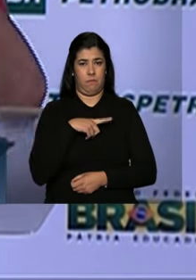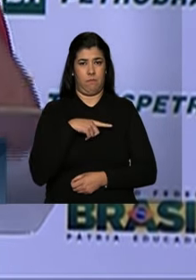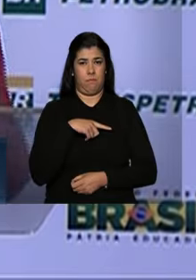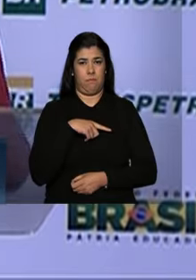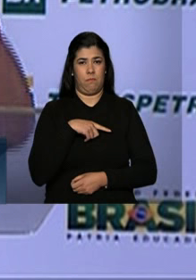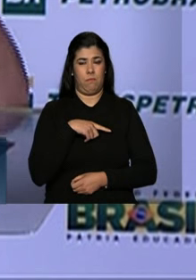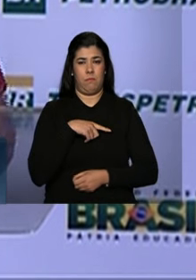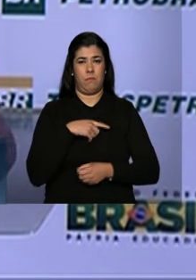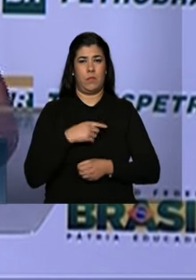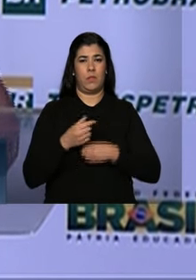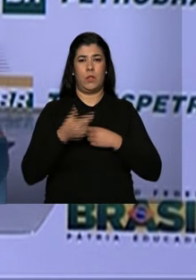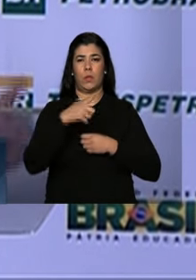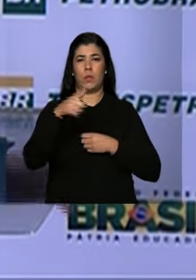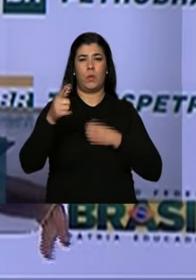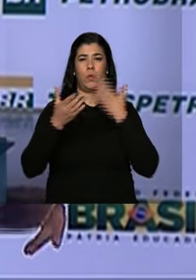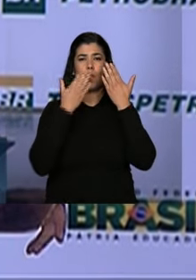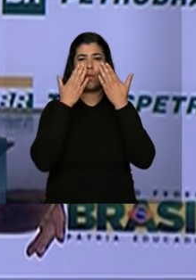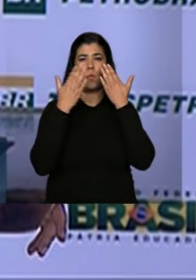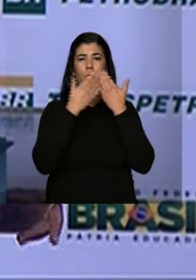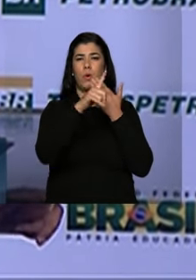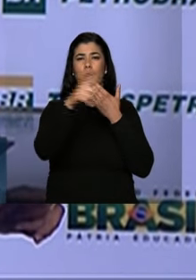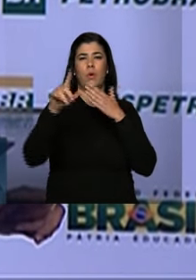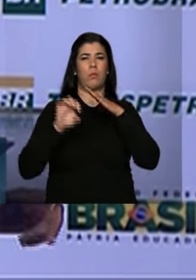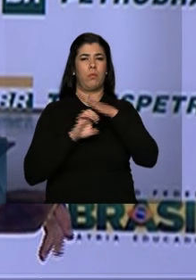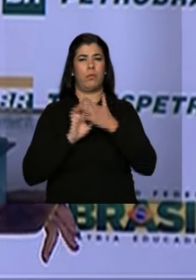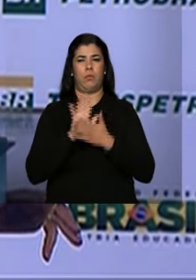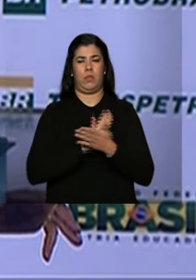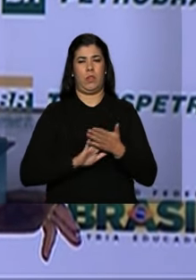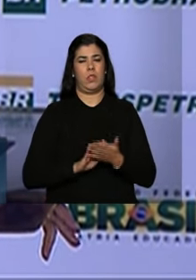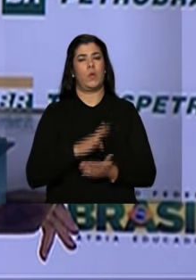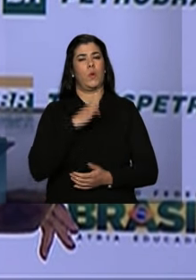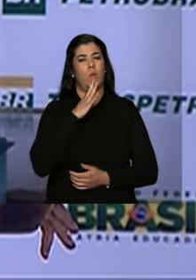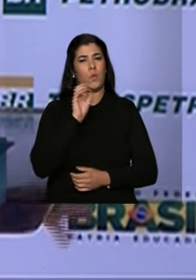como nenhuma outra empresa no mundo,